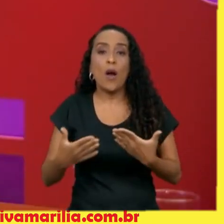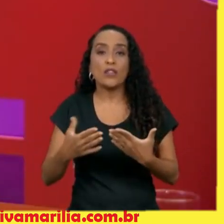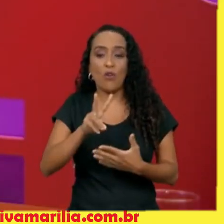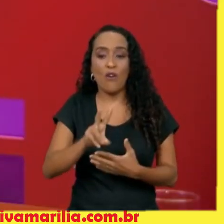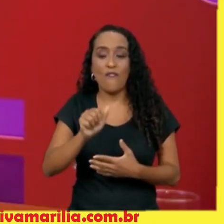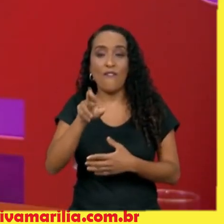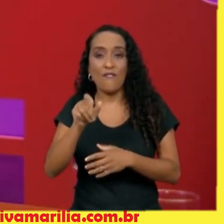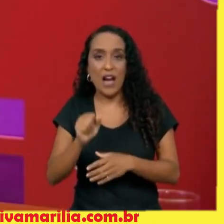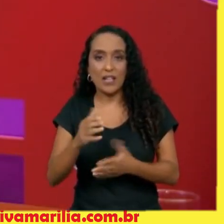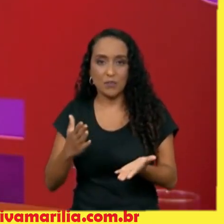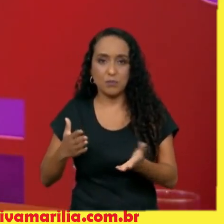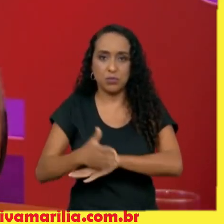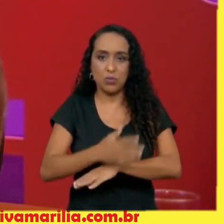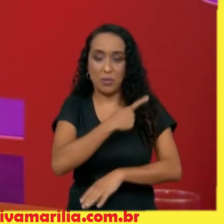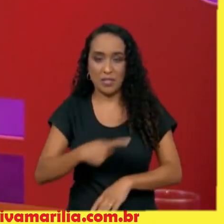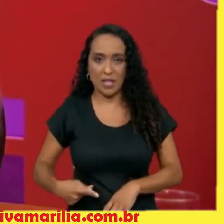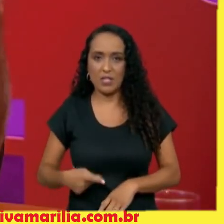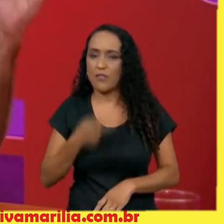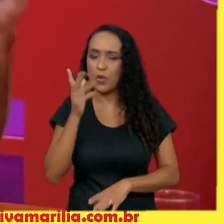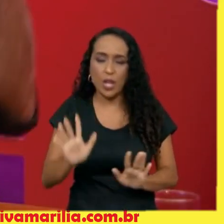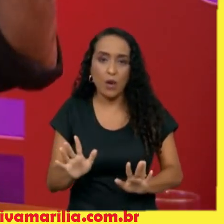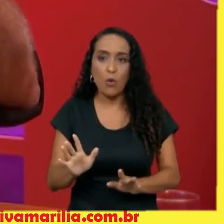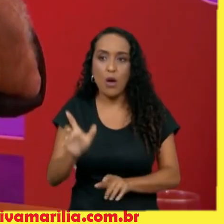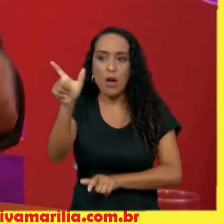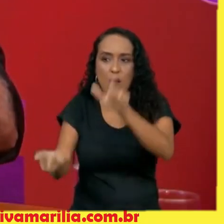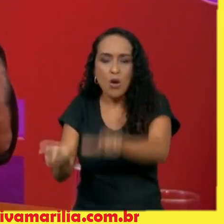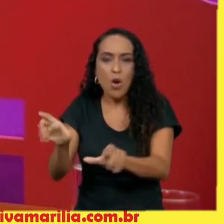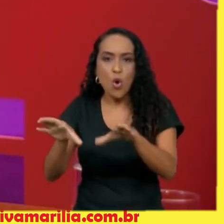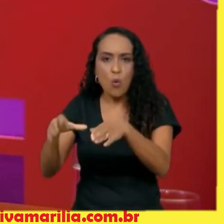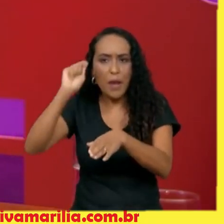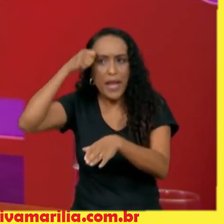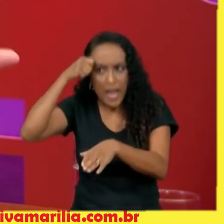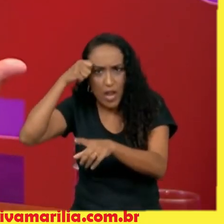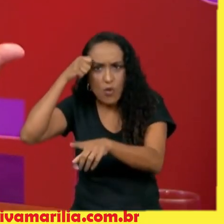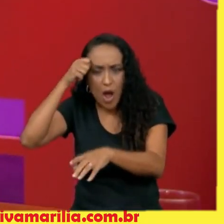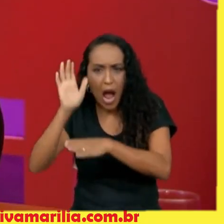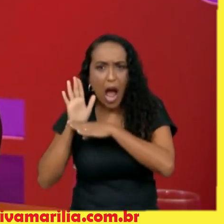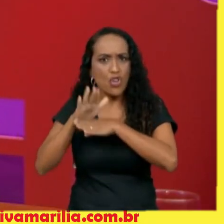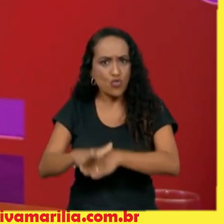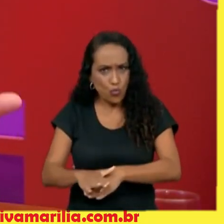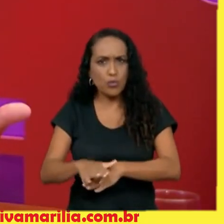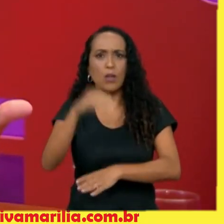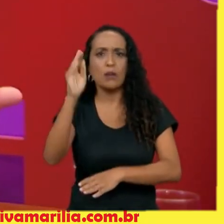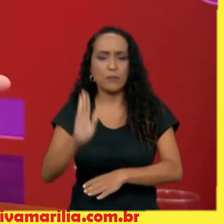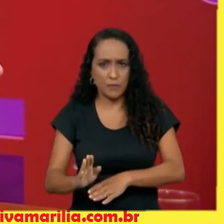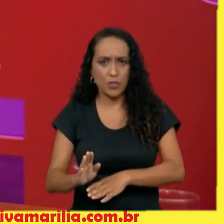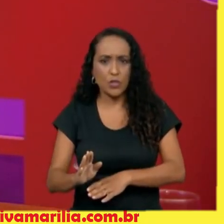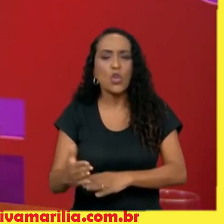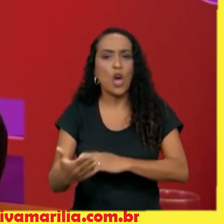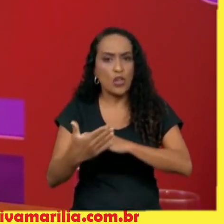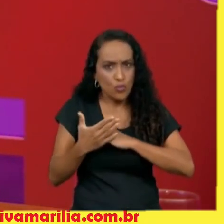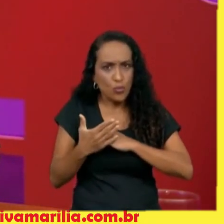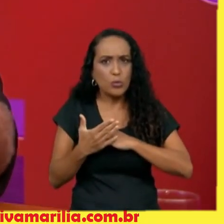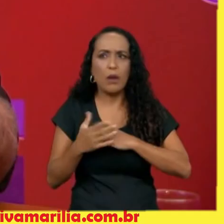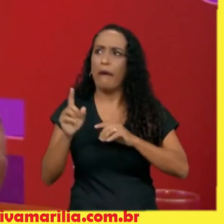entra e diz, não, né, a contribuição dos negros é exatamente o que nos individualiza, é o que é legal na gente, é